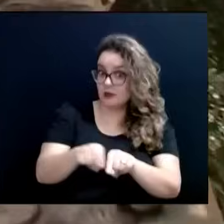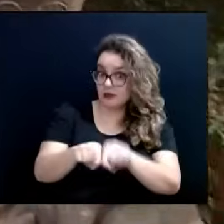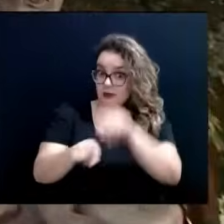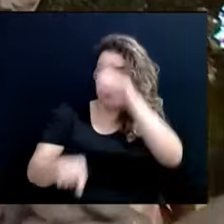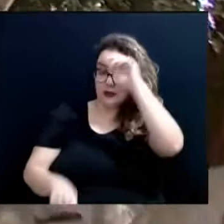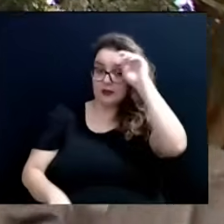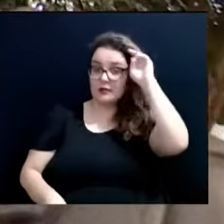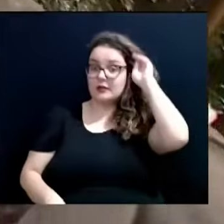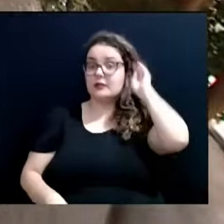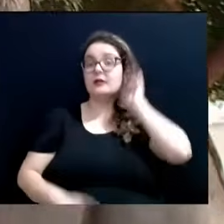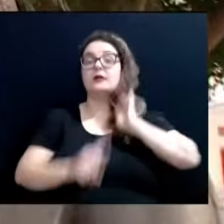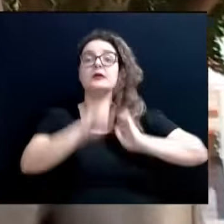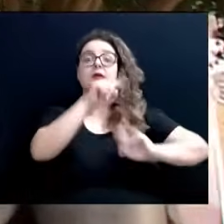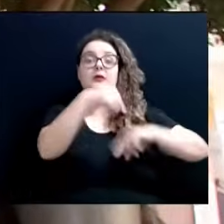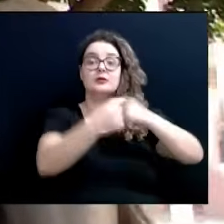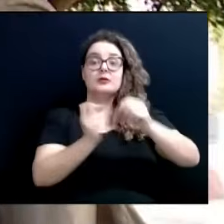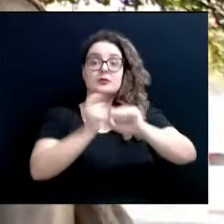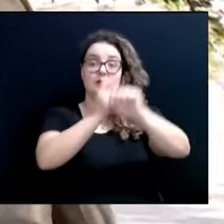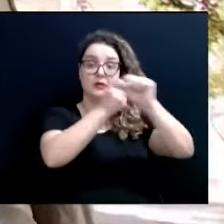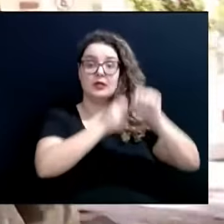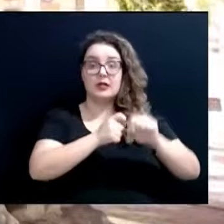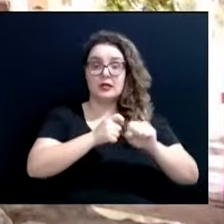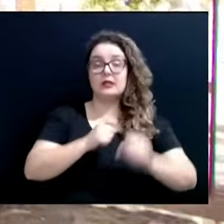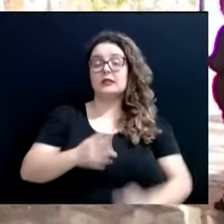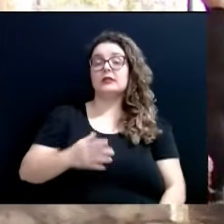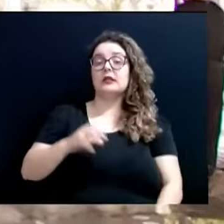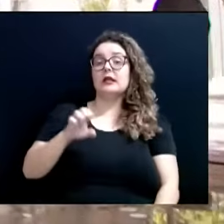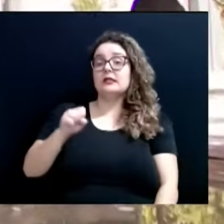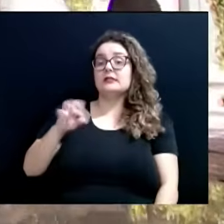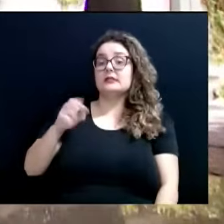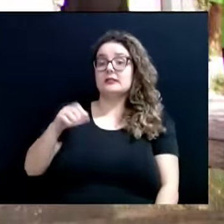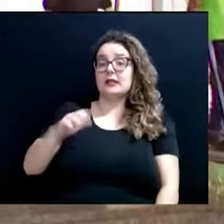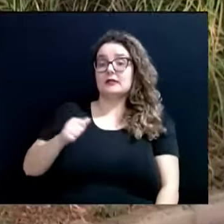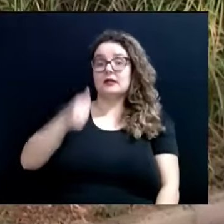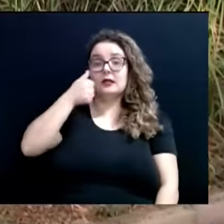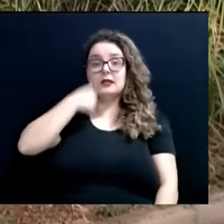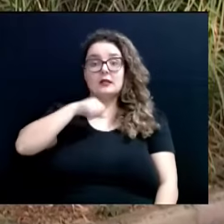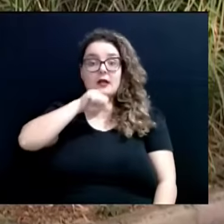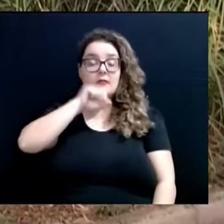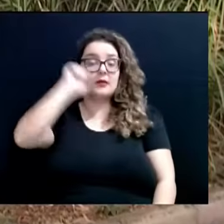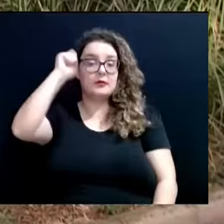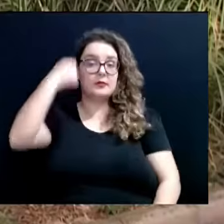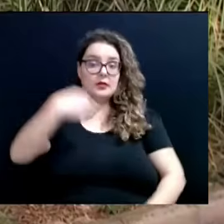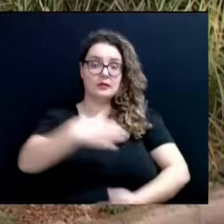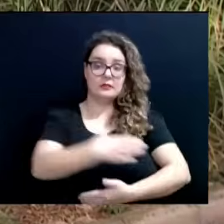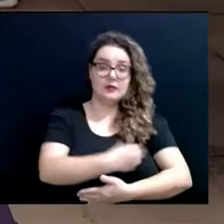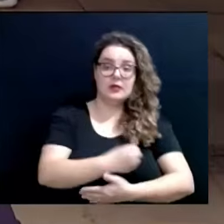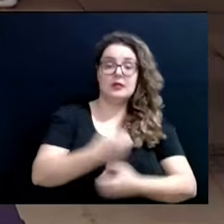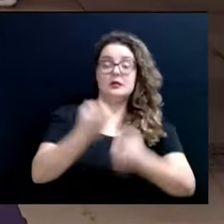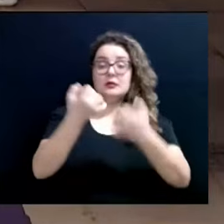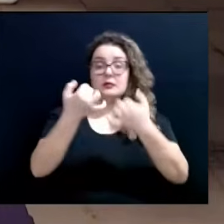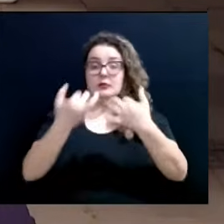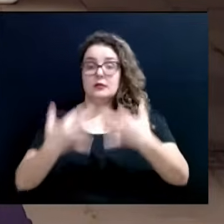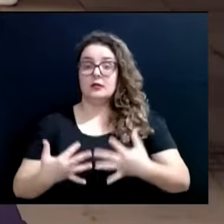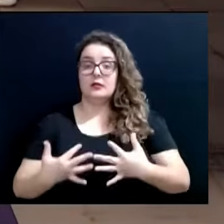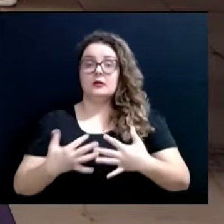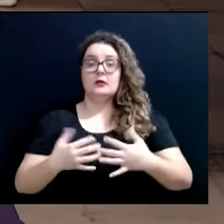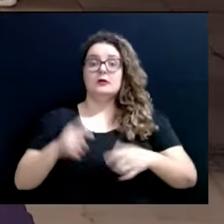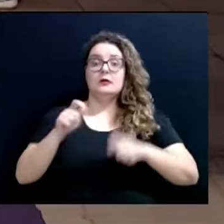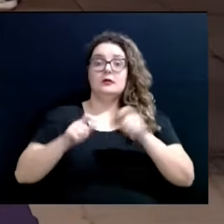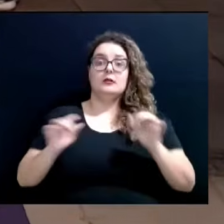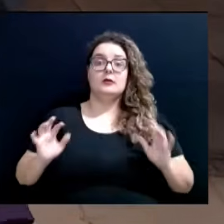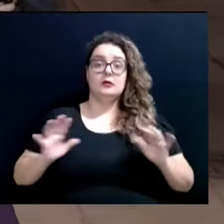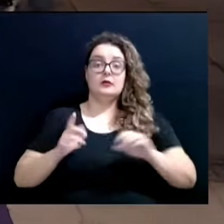da estátua que a gente foi no outro lá, que é a estátua da Mãe Preta, que ele explicou lá que as pessoas, elas faziam as estátuas,